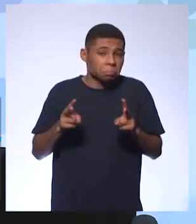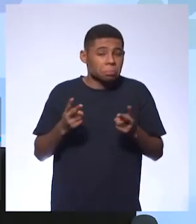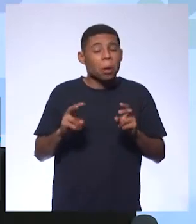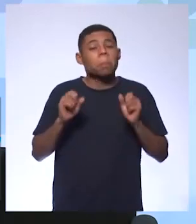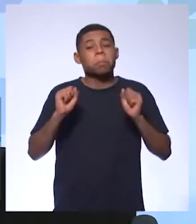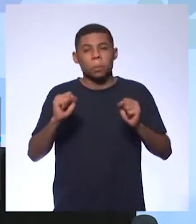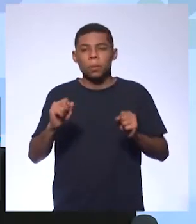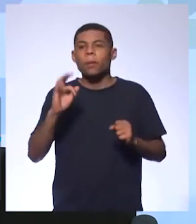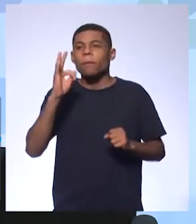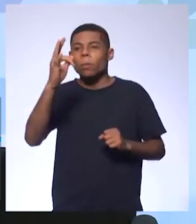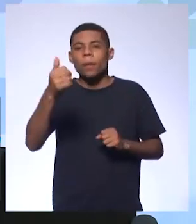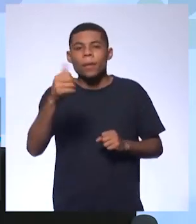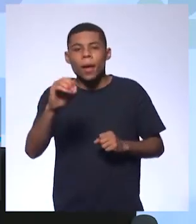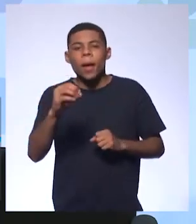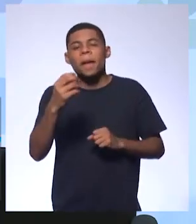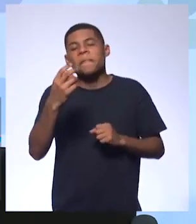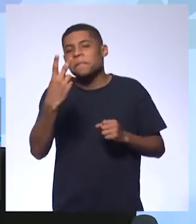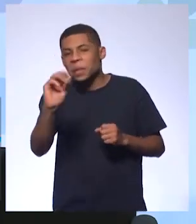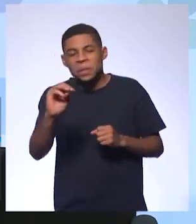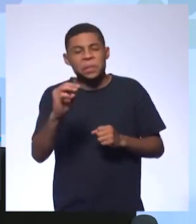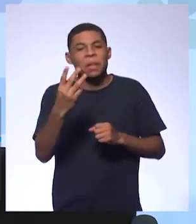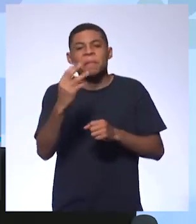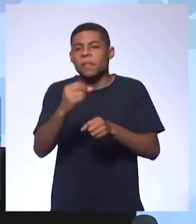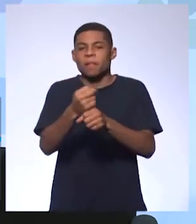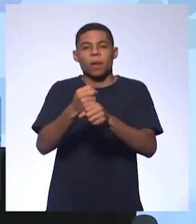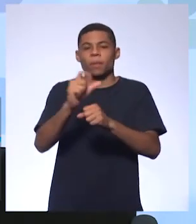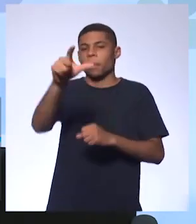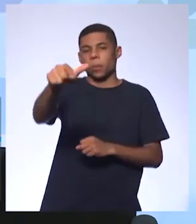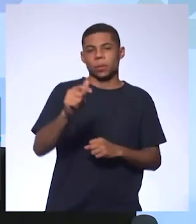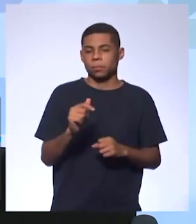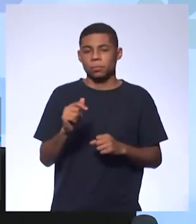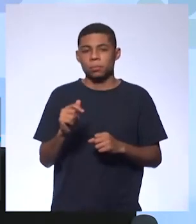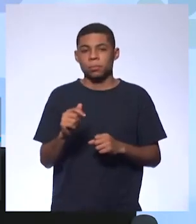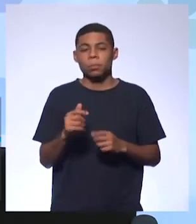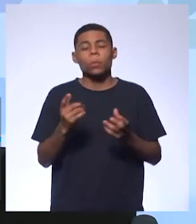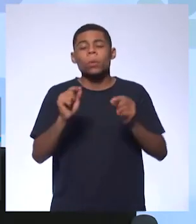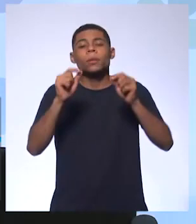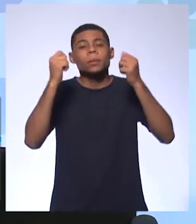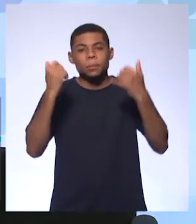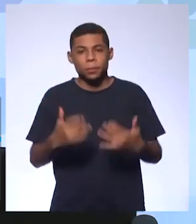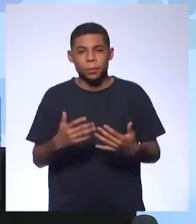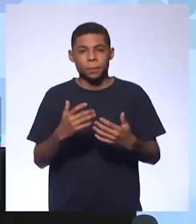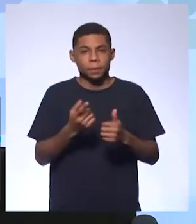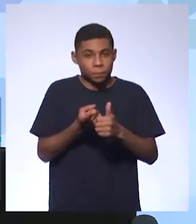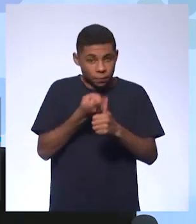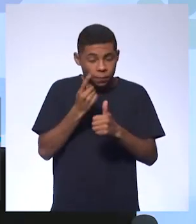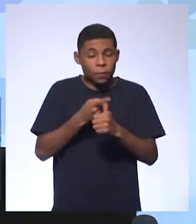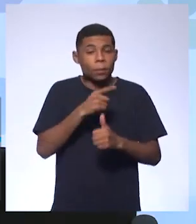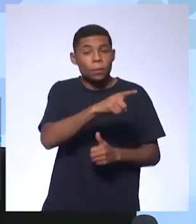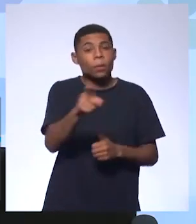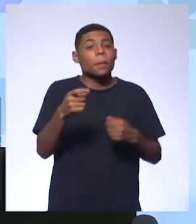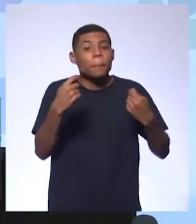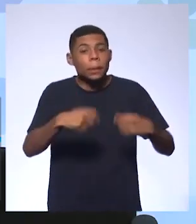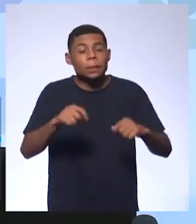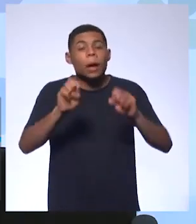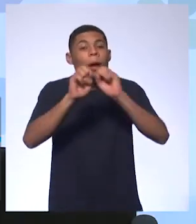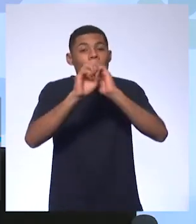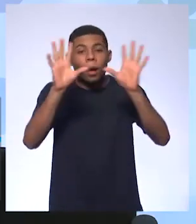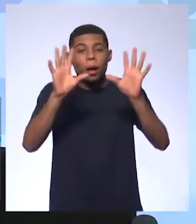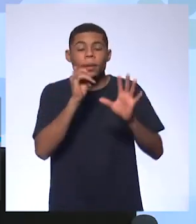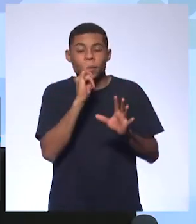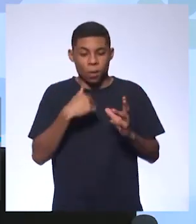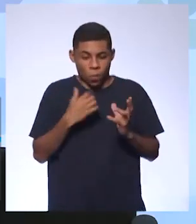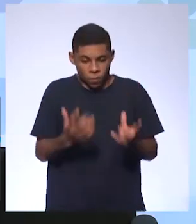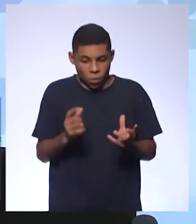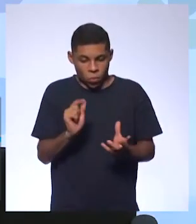serei daqui 10, 20, 30, 40 anos. Tá? E o que ele fala? Ele fala que a primeira coisa é que eu tenho que ser muito claro com o que eu